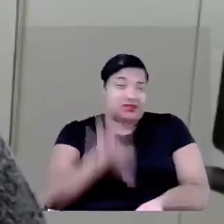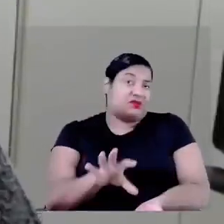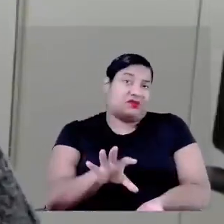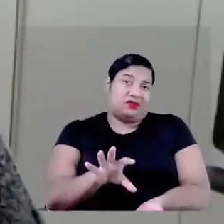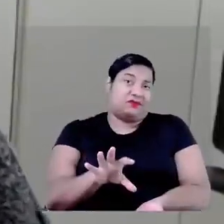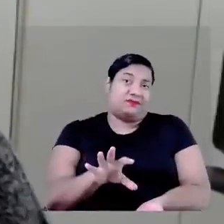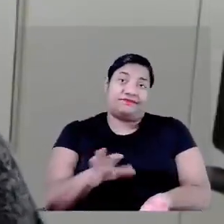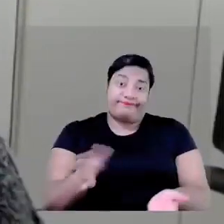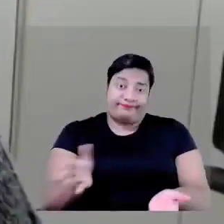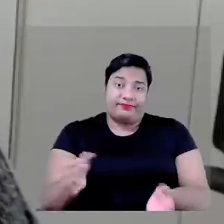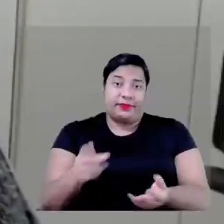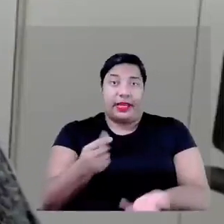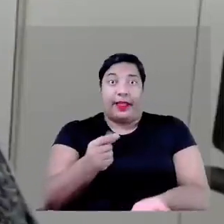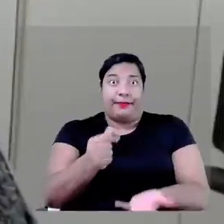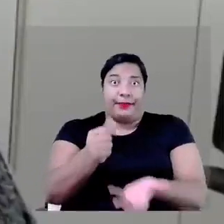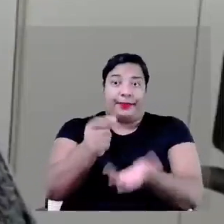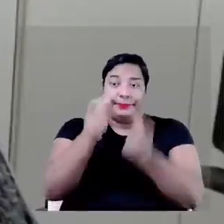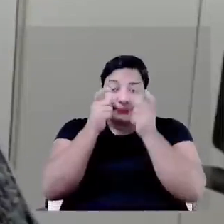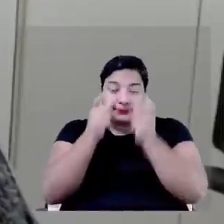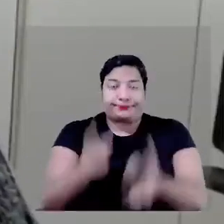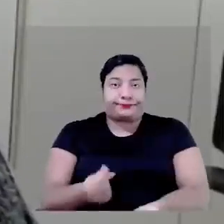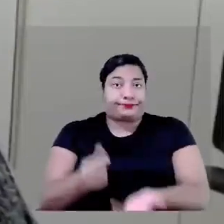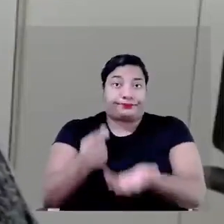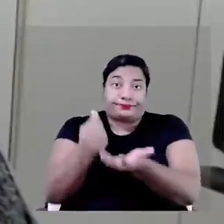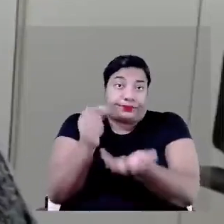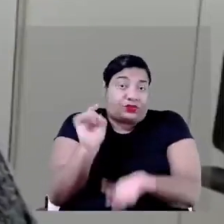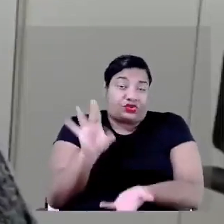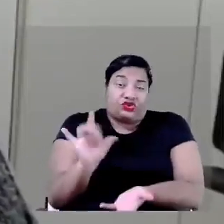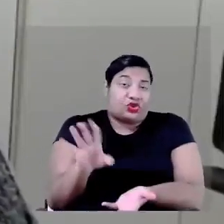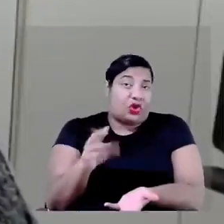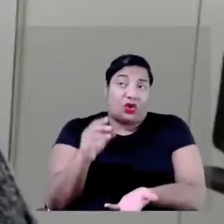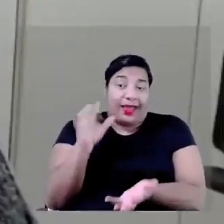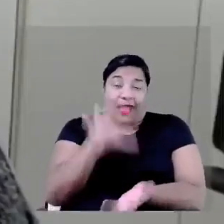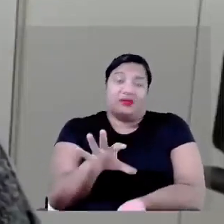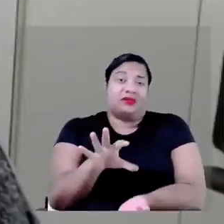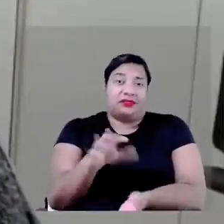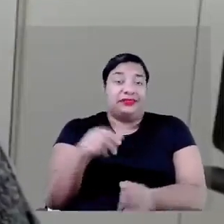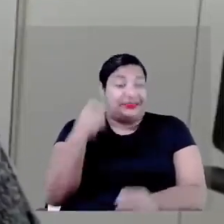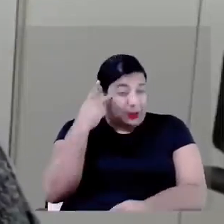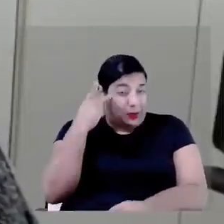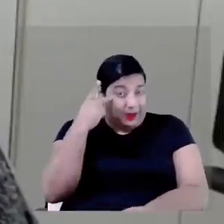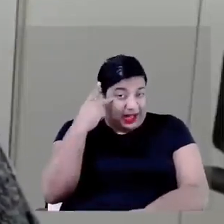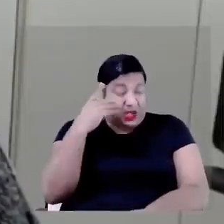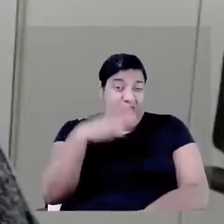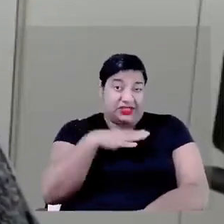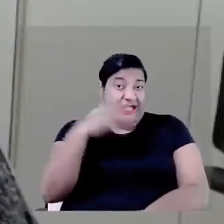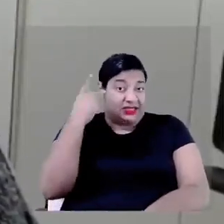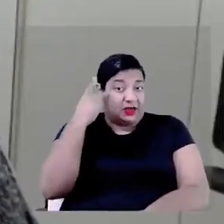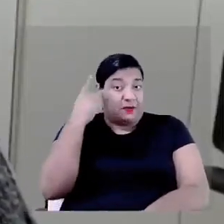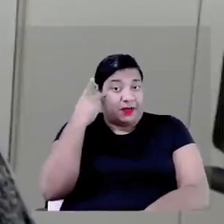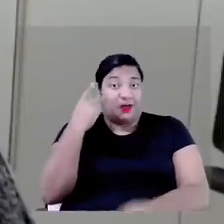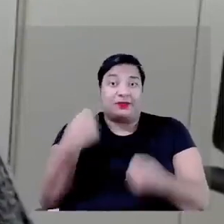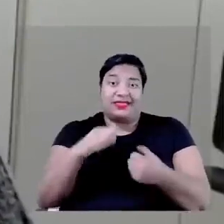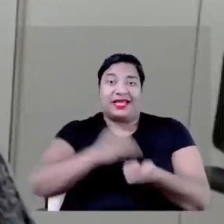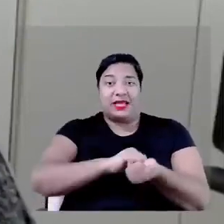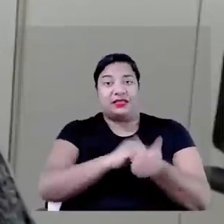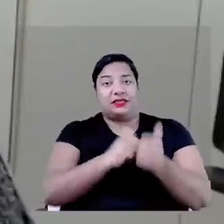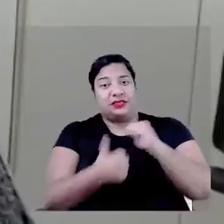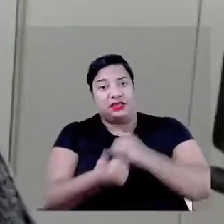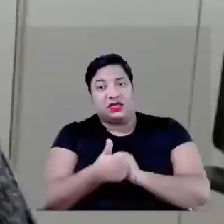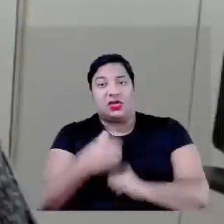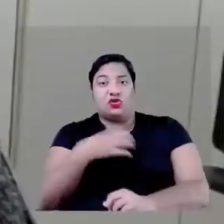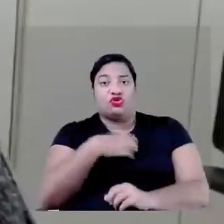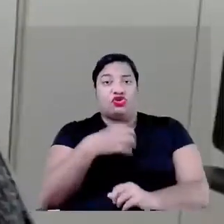anseios do capitalismo. Então, eu acho que numa cidade como São Paulo, a flexibilização das formas